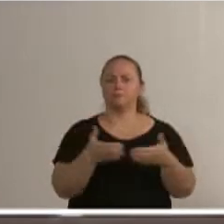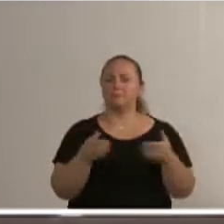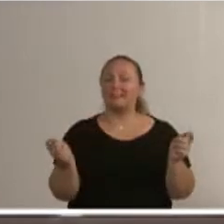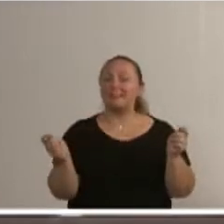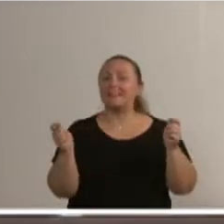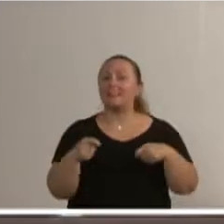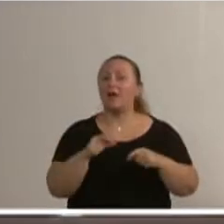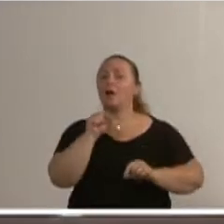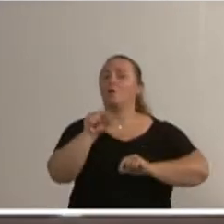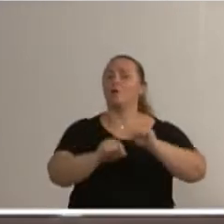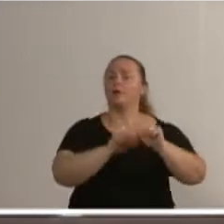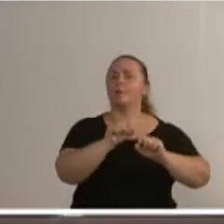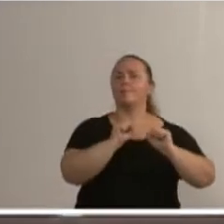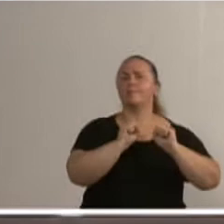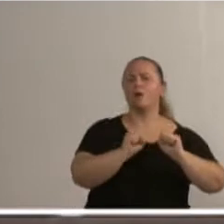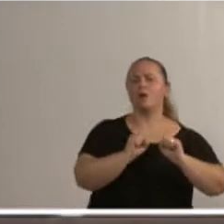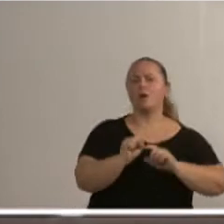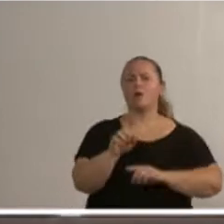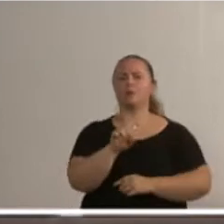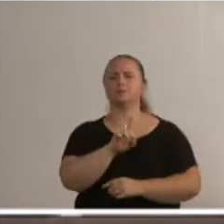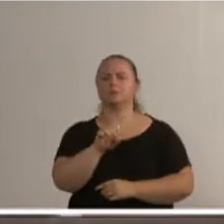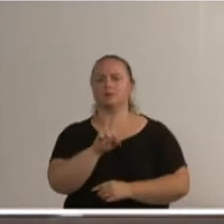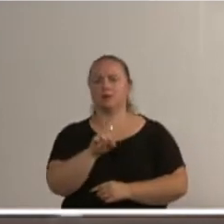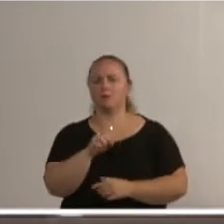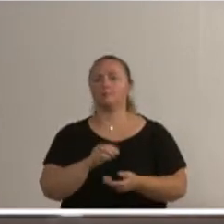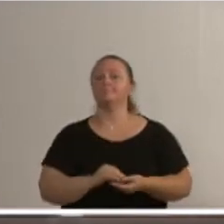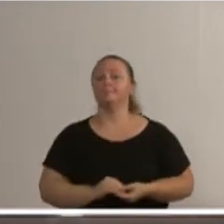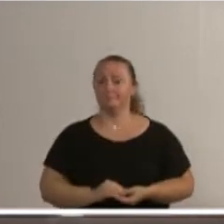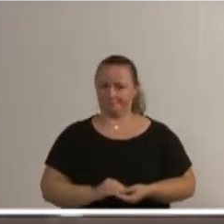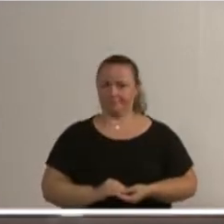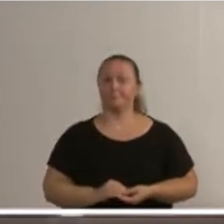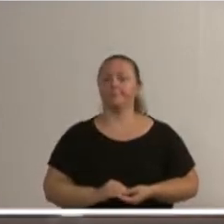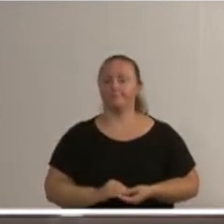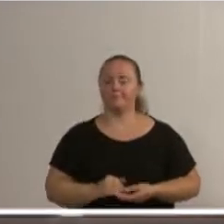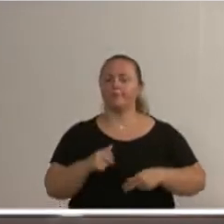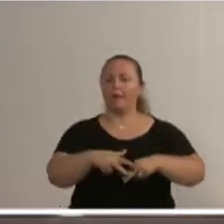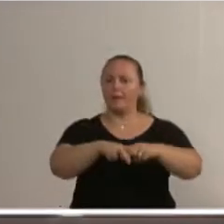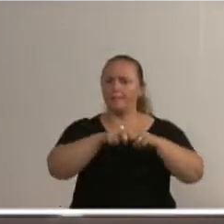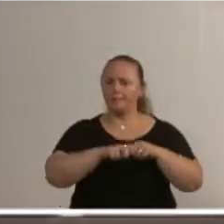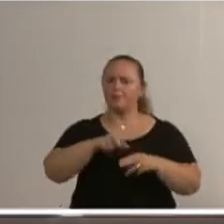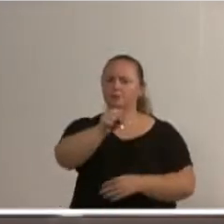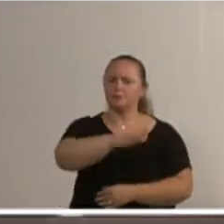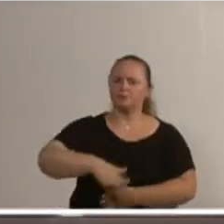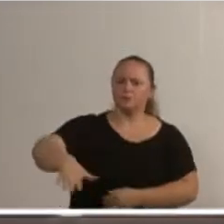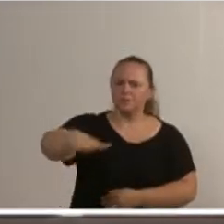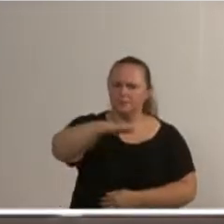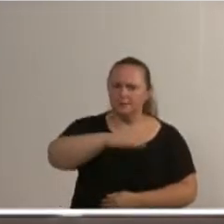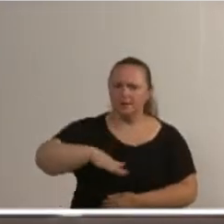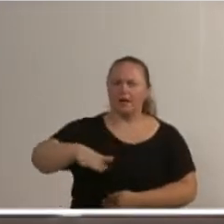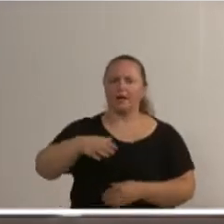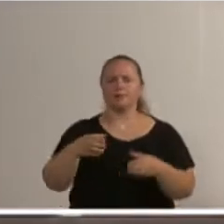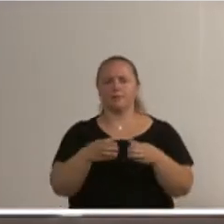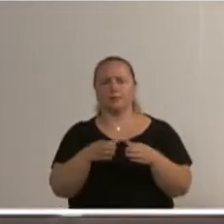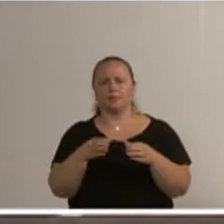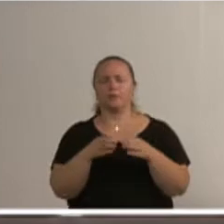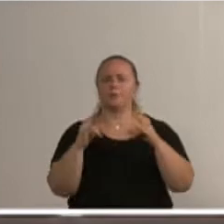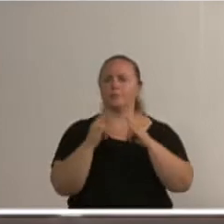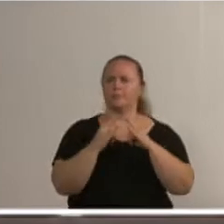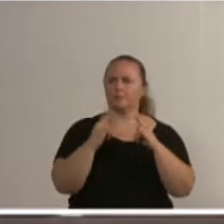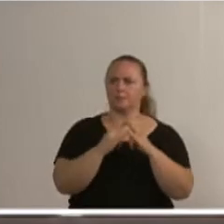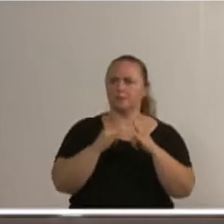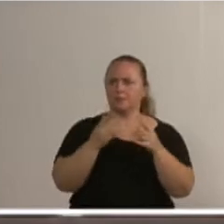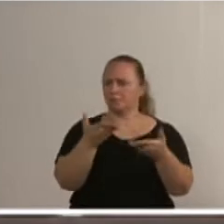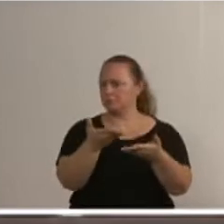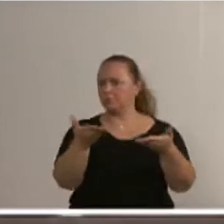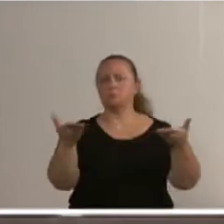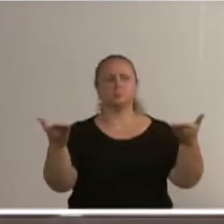possivelmente pode acontecer. Para tanto, convocamos toda a sociedade blumenauense, bem como as entidades de classe, e todos os usuários, para